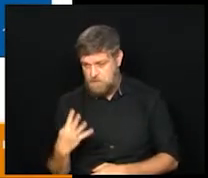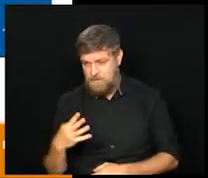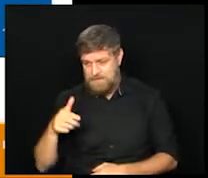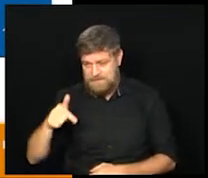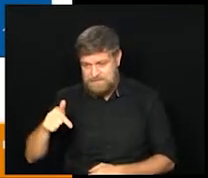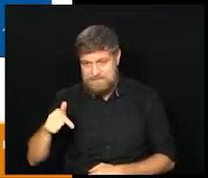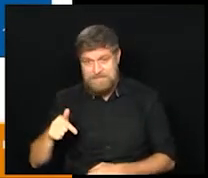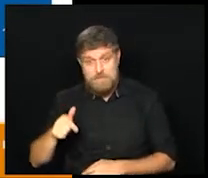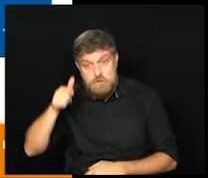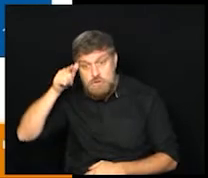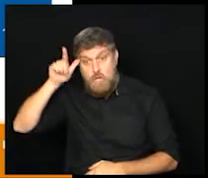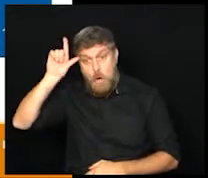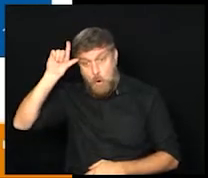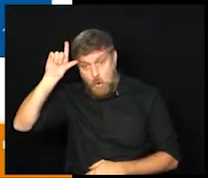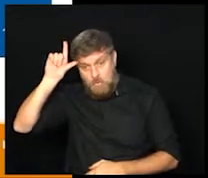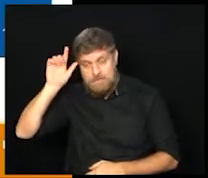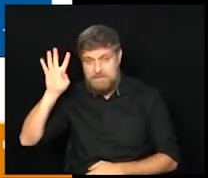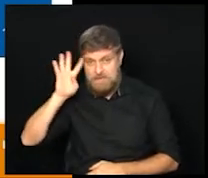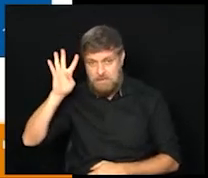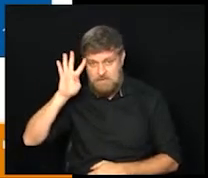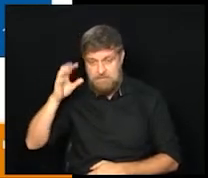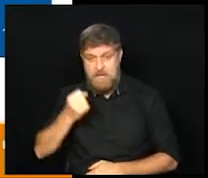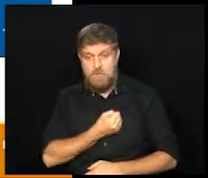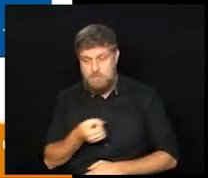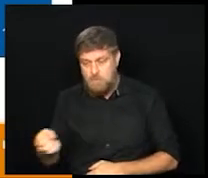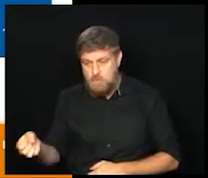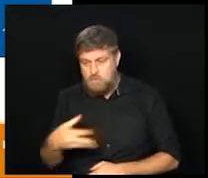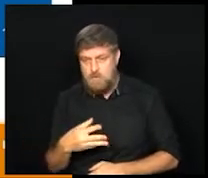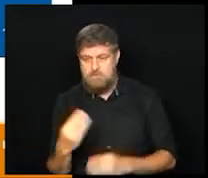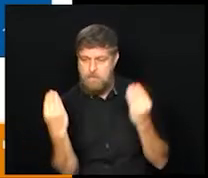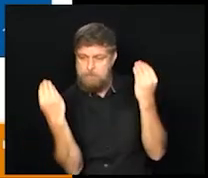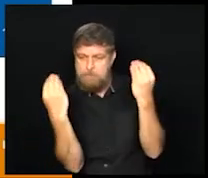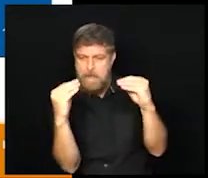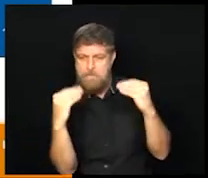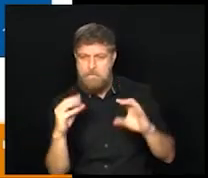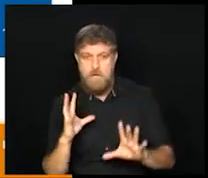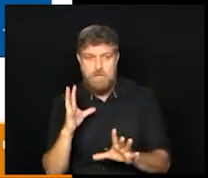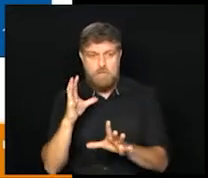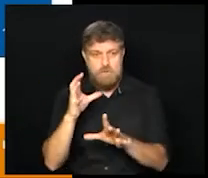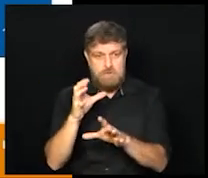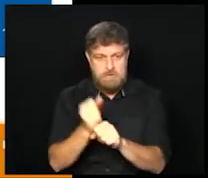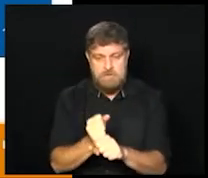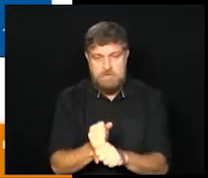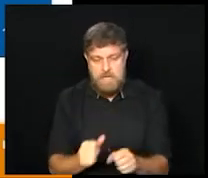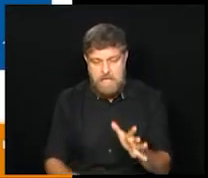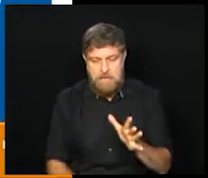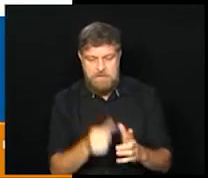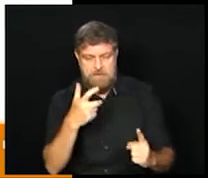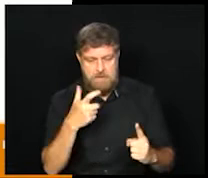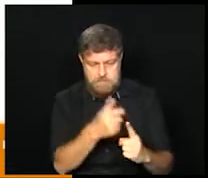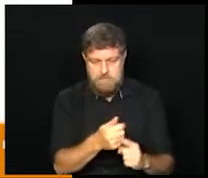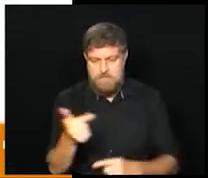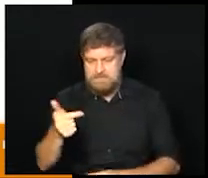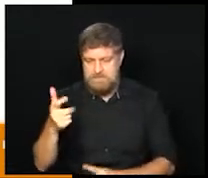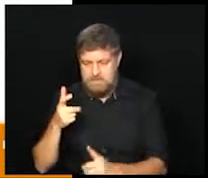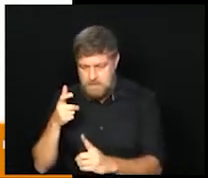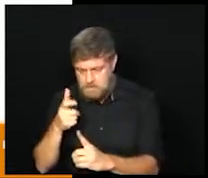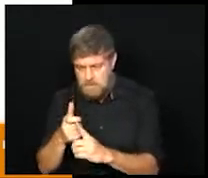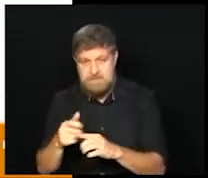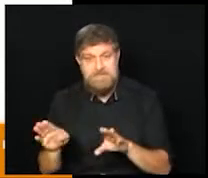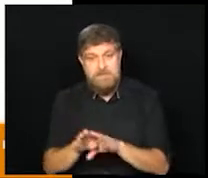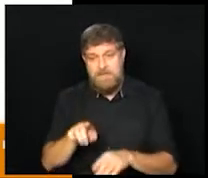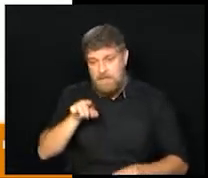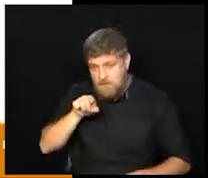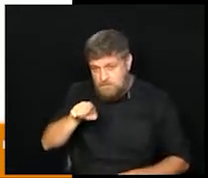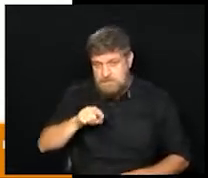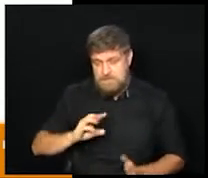12h47 de ontem, da quarta-feira. Então, com este total de vacinas, primeira, segunda dose e também dose única. E para você